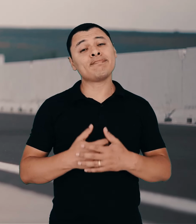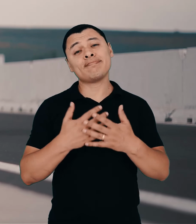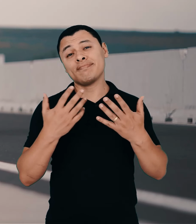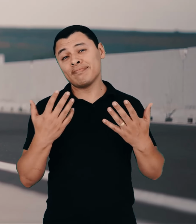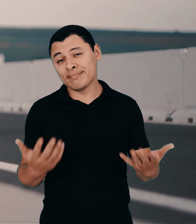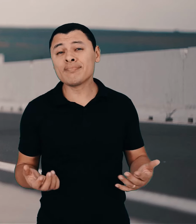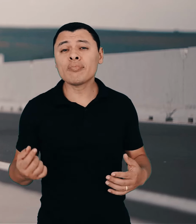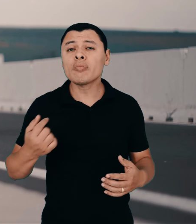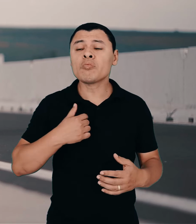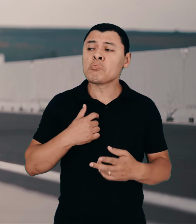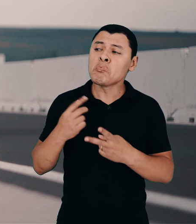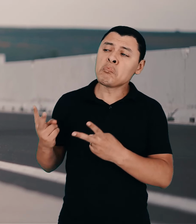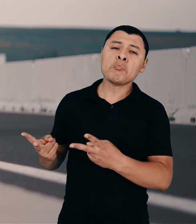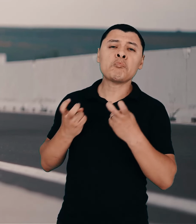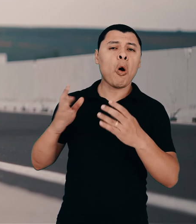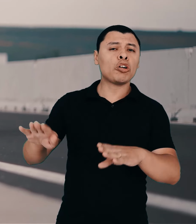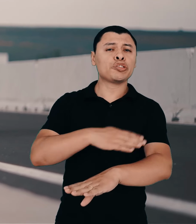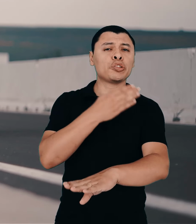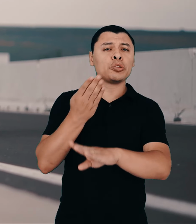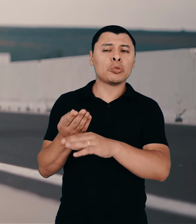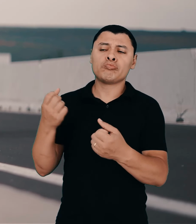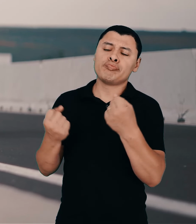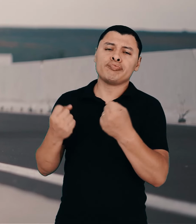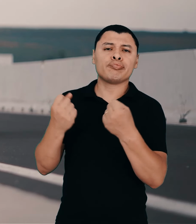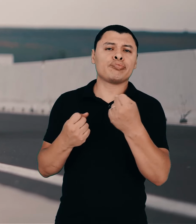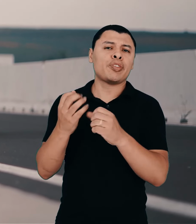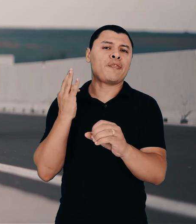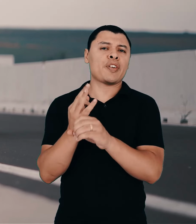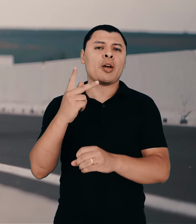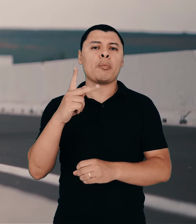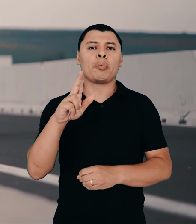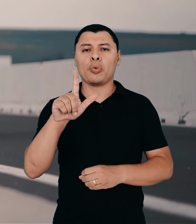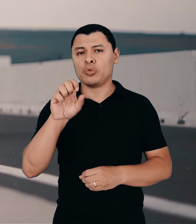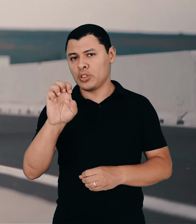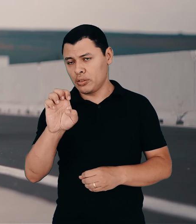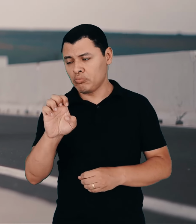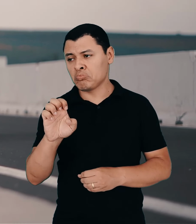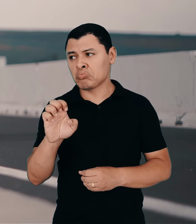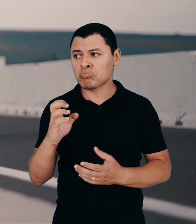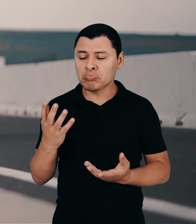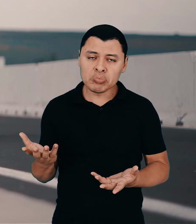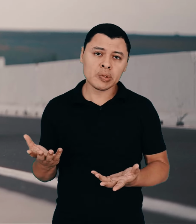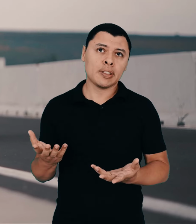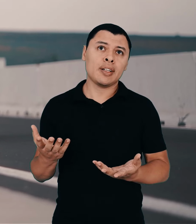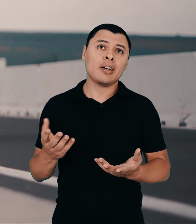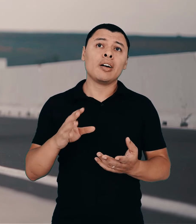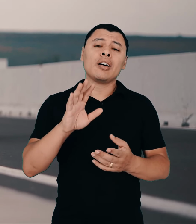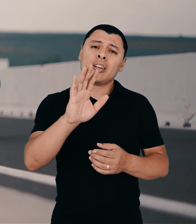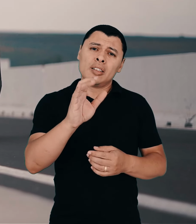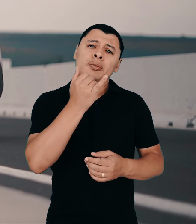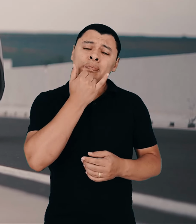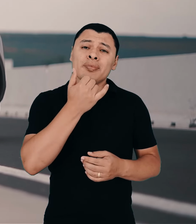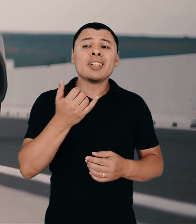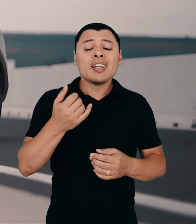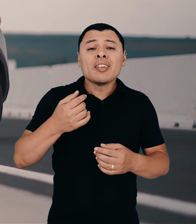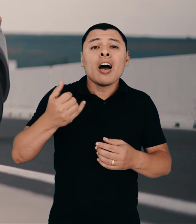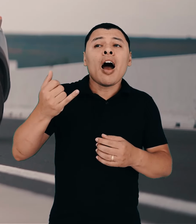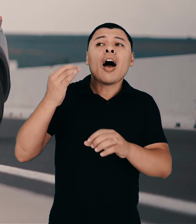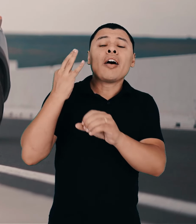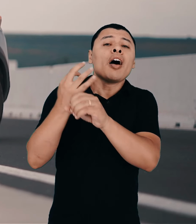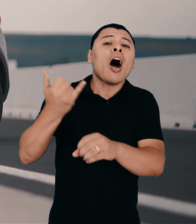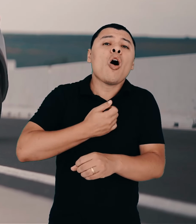são as minhas impressões depois desse dia com o Fiat Pulse? Bom, em primeiro lugar, é muito difícil de dar um veredito sem saber os preços. Nesse momento,